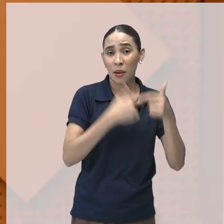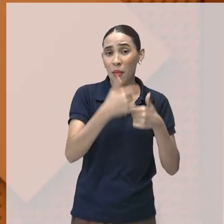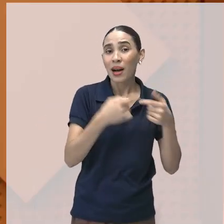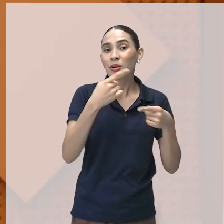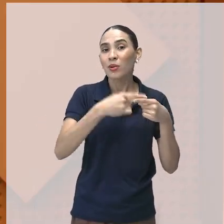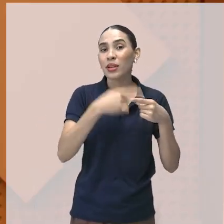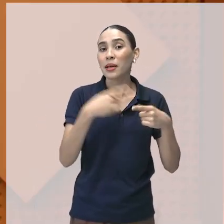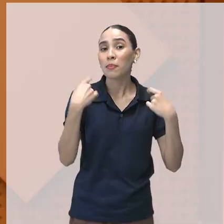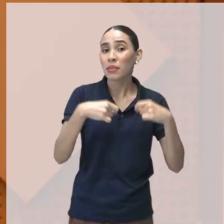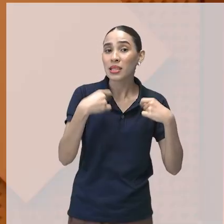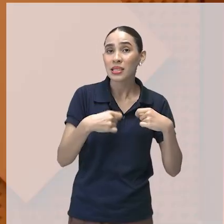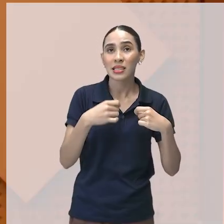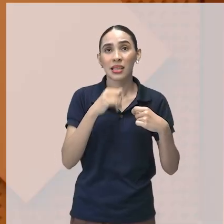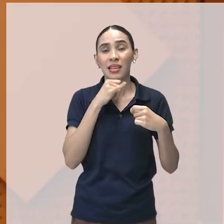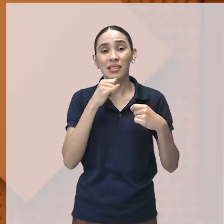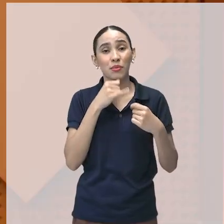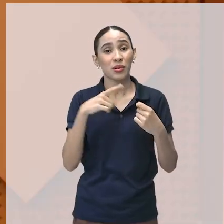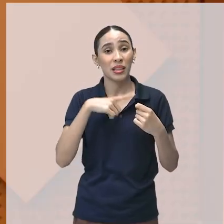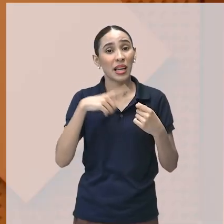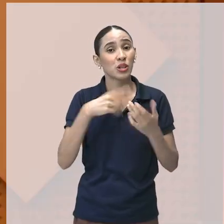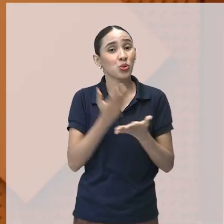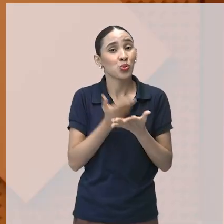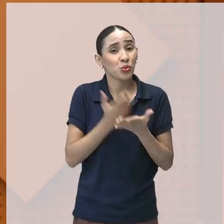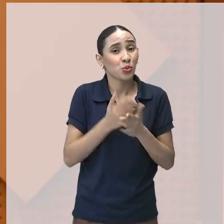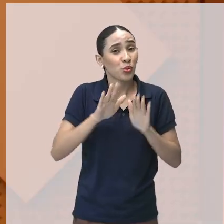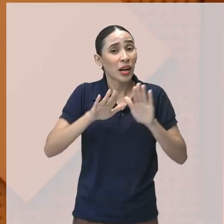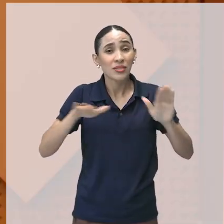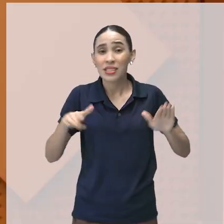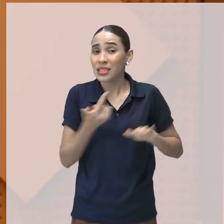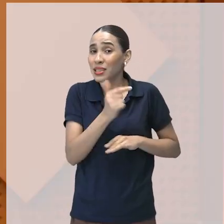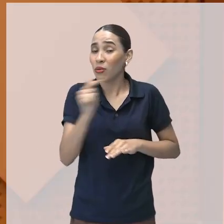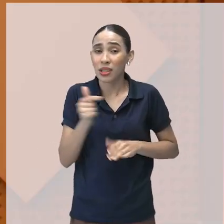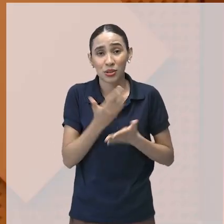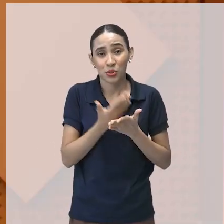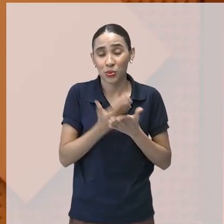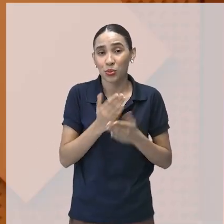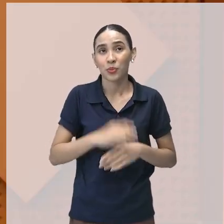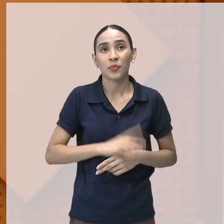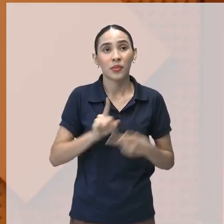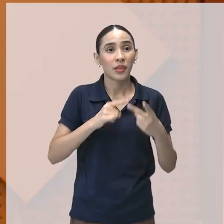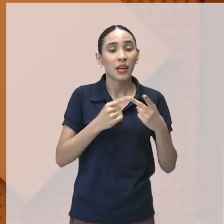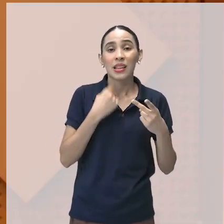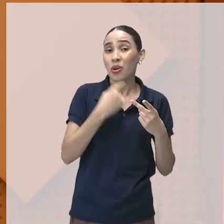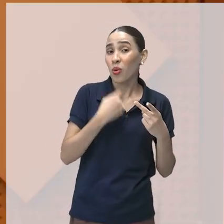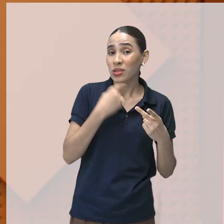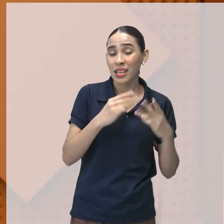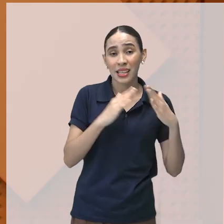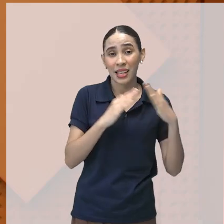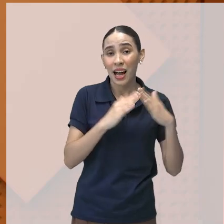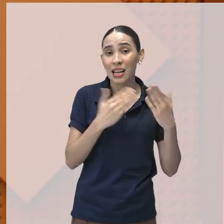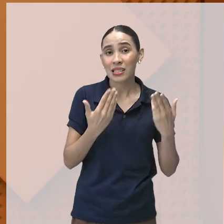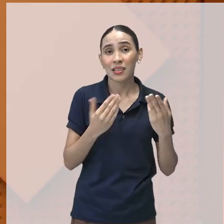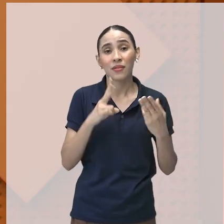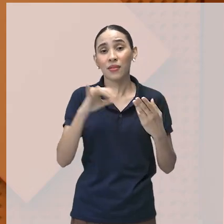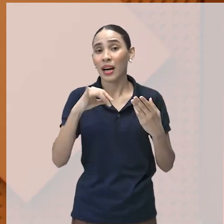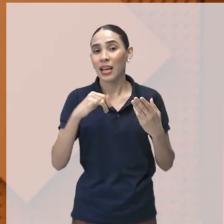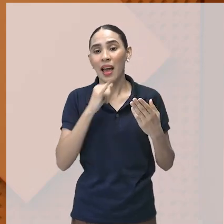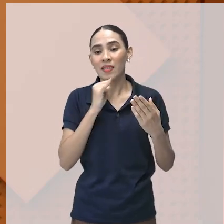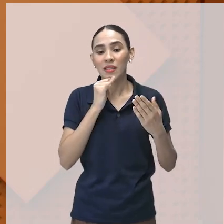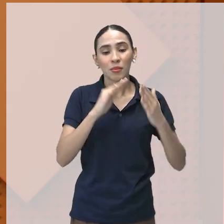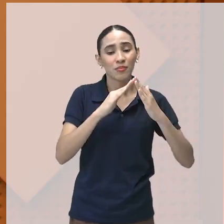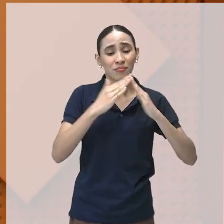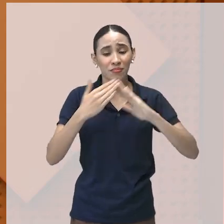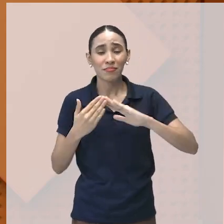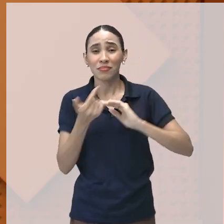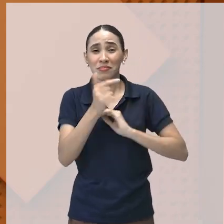ele precisa ser uma mão de obra qualificada e, às vezes, ele não tem essa qualificação. Ele não consegue moradia, vai morar em regiões da